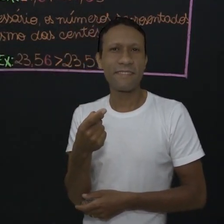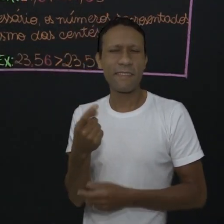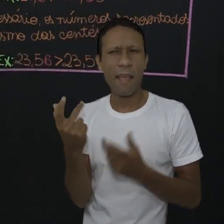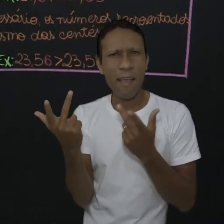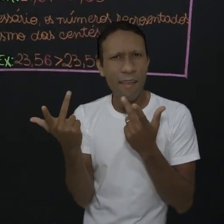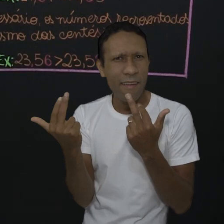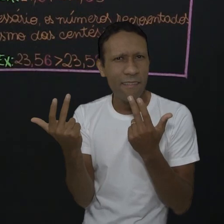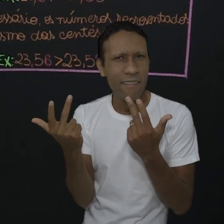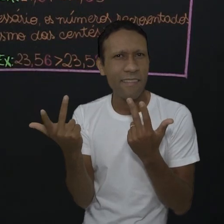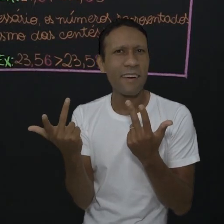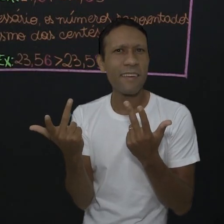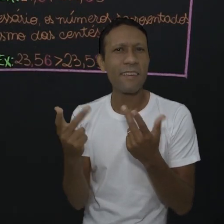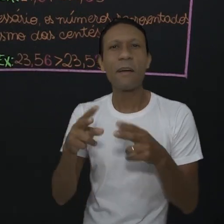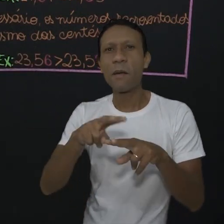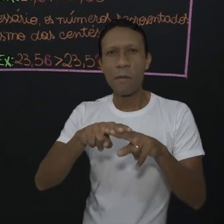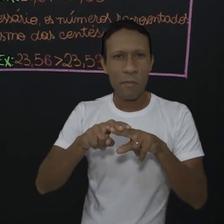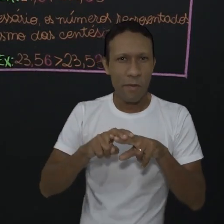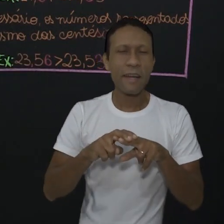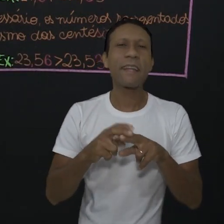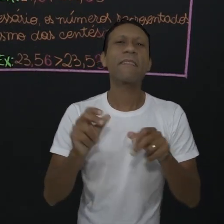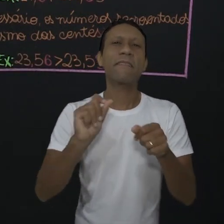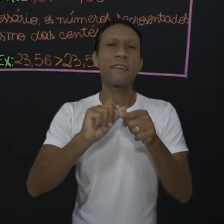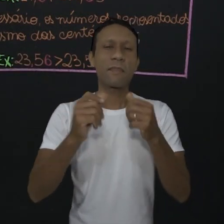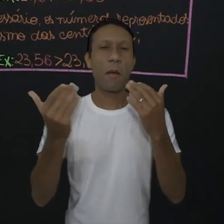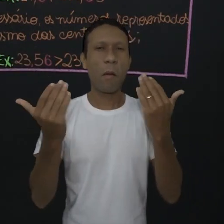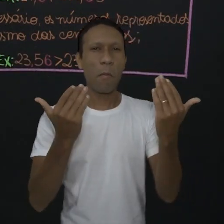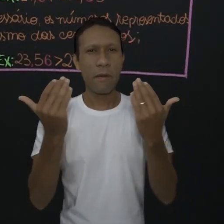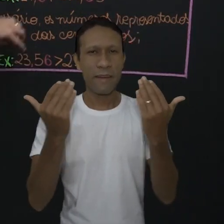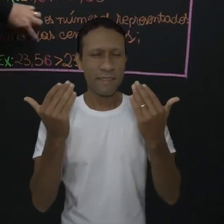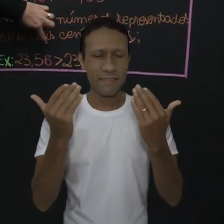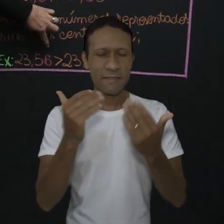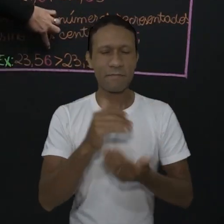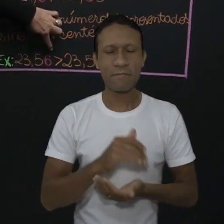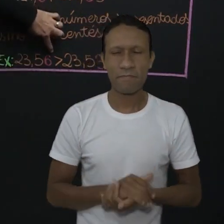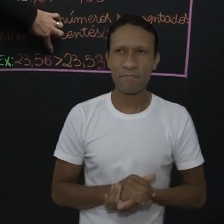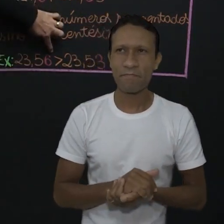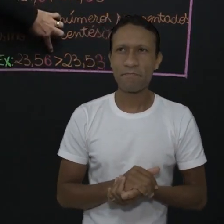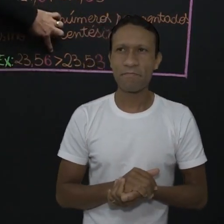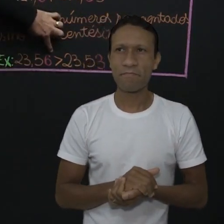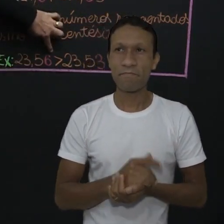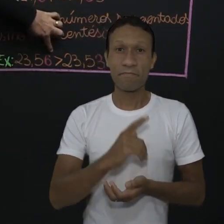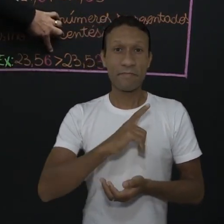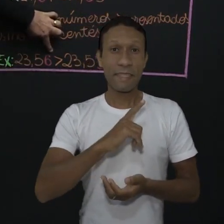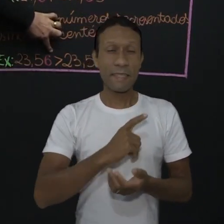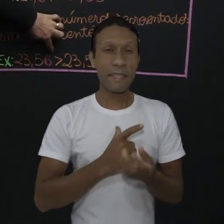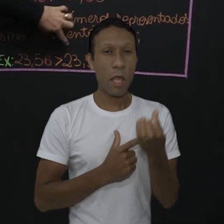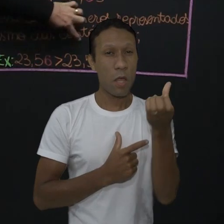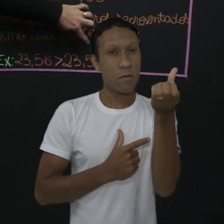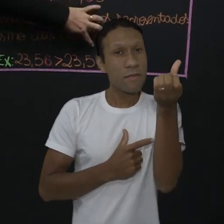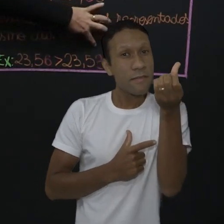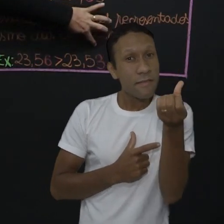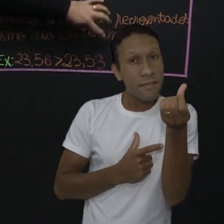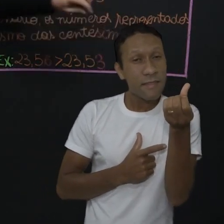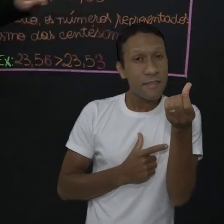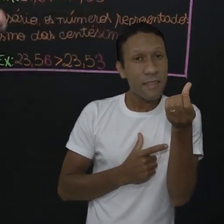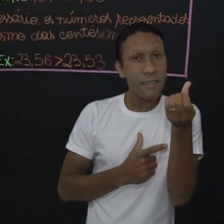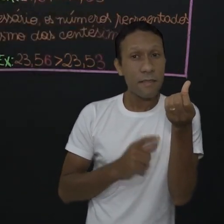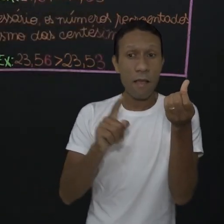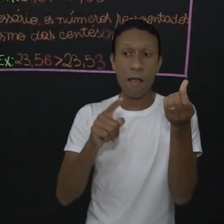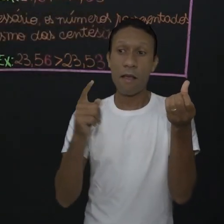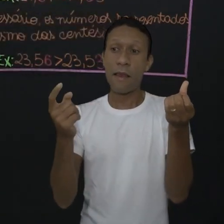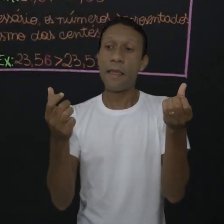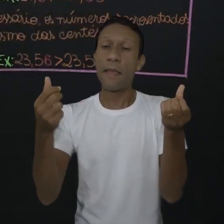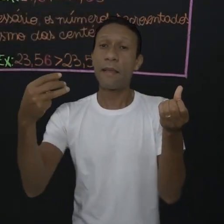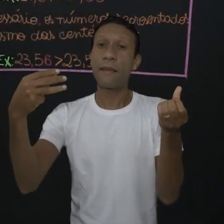repare que são iguais. Então vou comparar agora os centésimos. Aqui eu tenho 6 pintado de vermelho e aqui eu